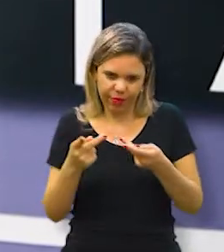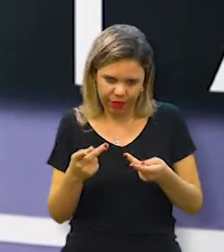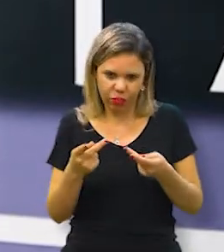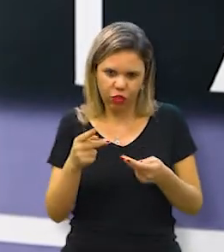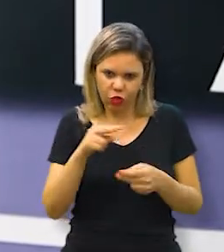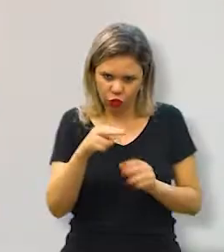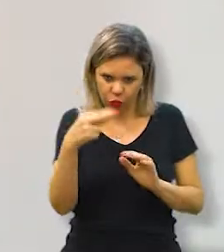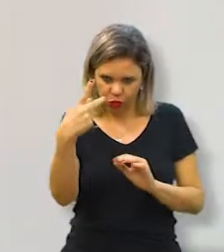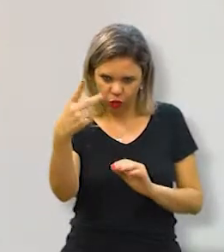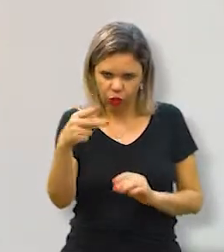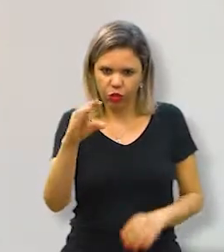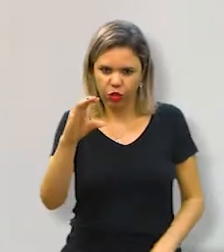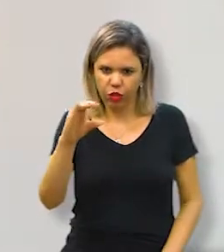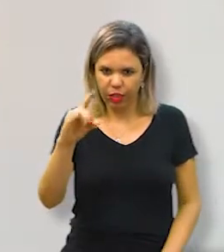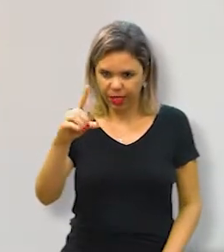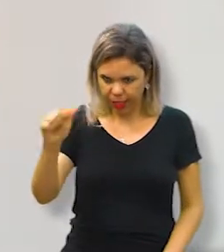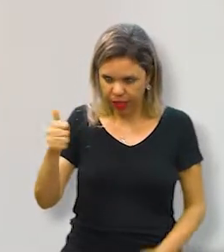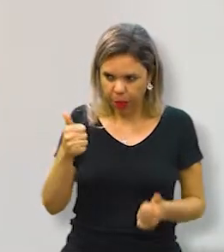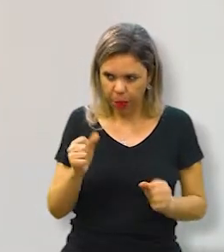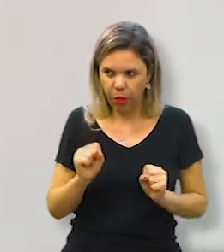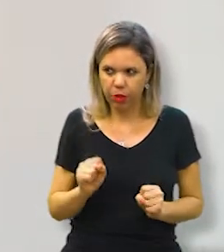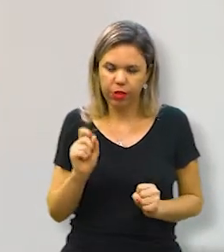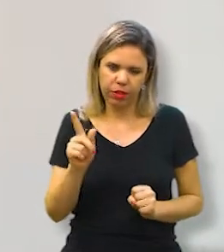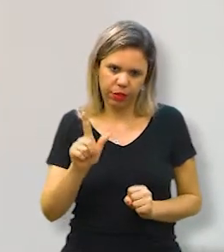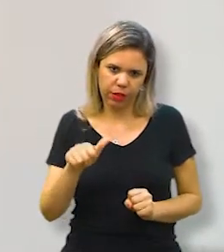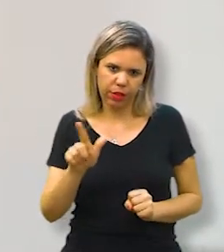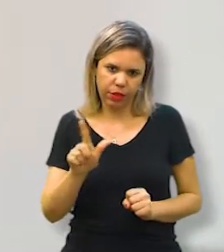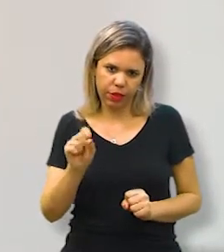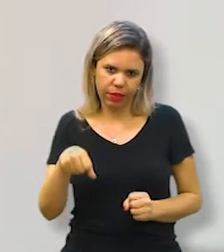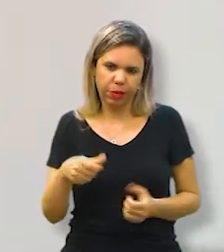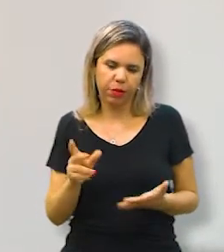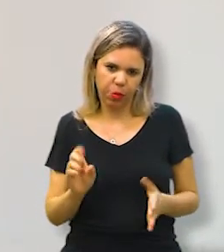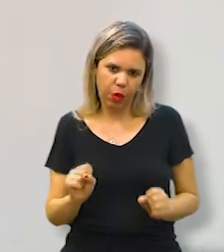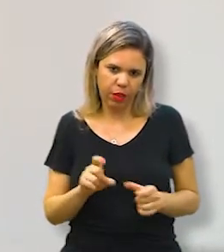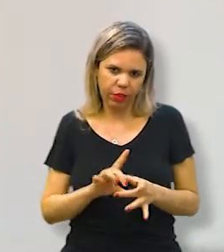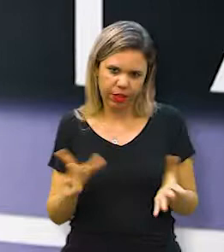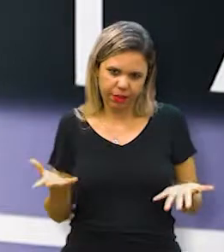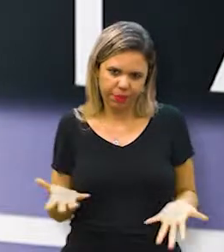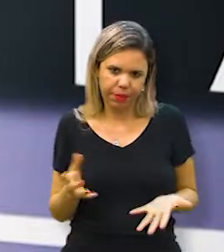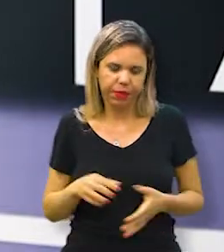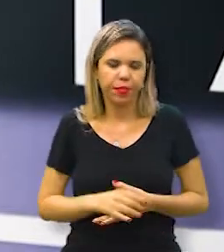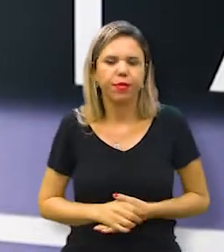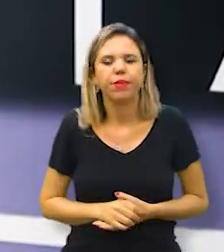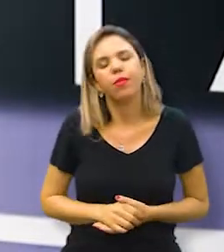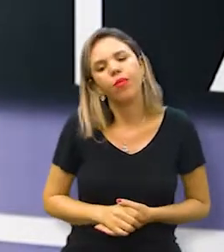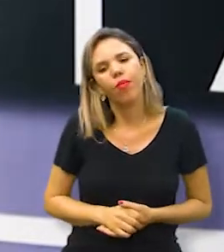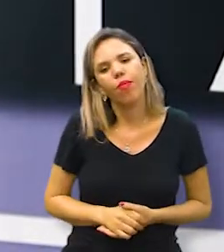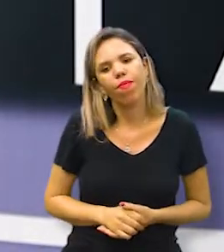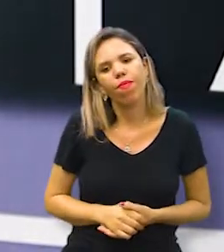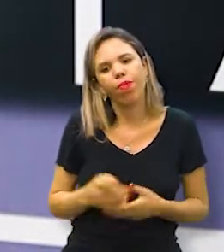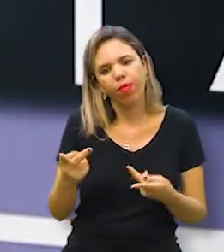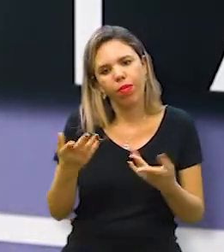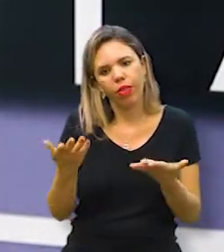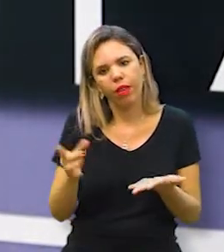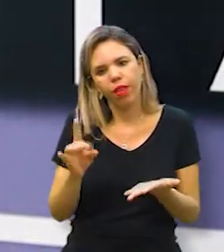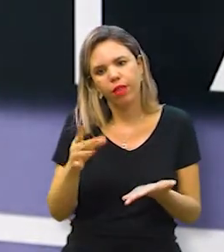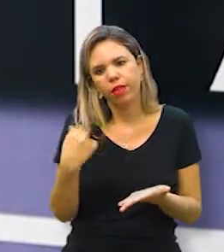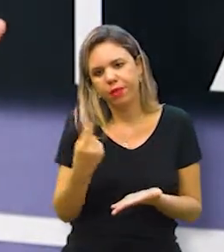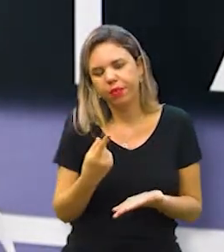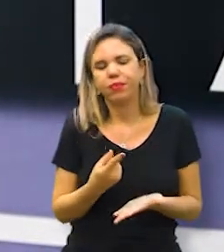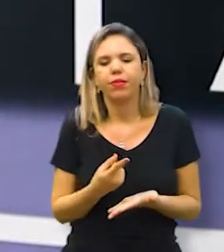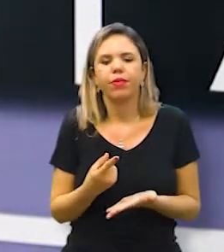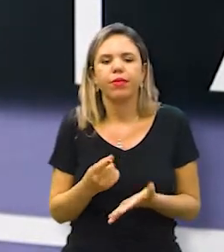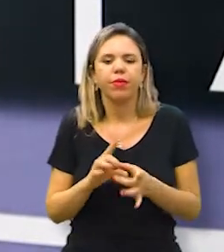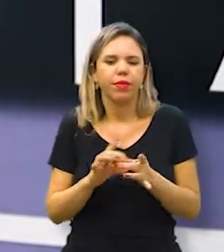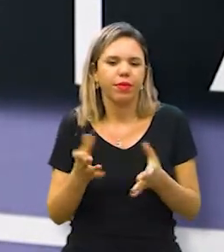Cida mesmo, né? Pode, lógico, até de Cida, só se quiser, querida. Então, tá bom, vou chamar de Cida, que é para a gente